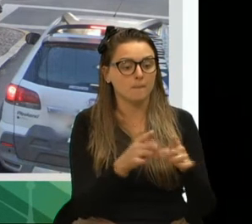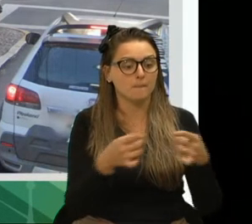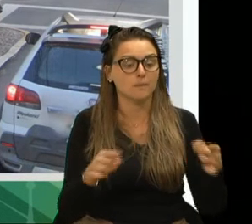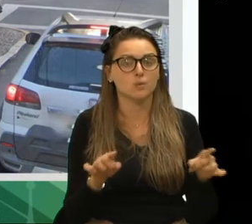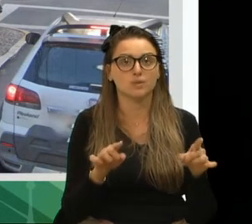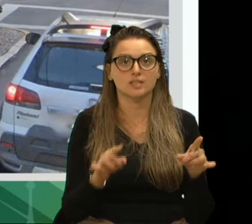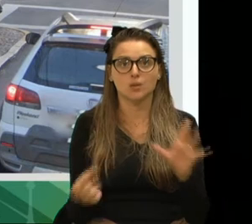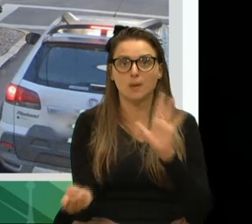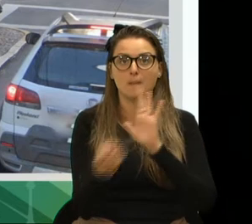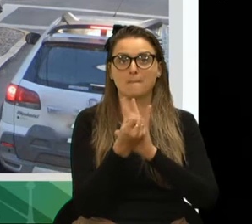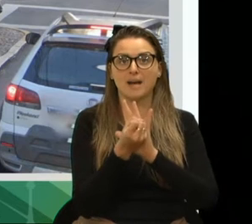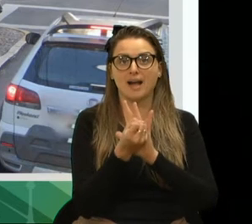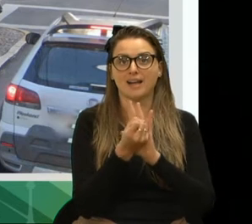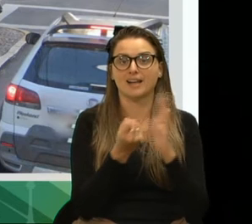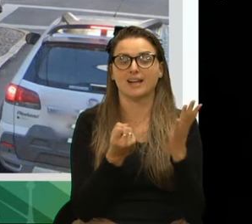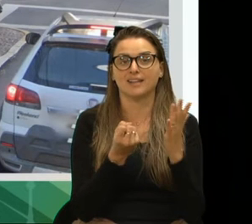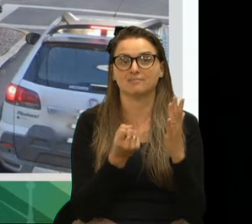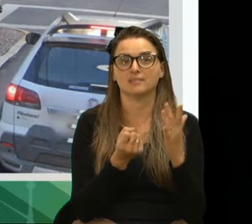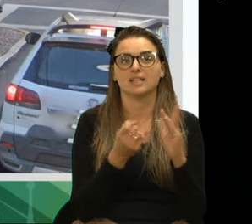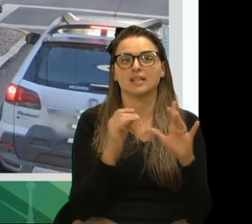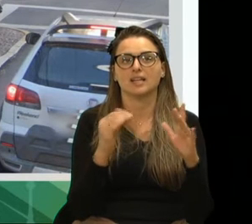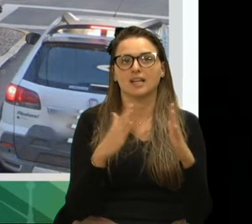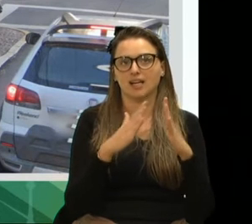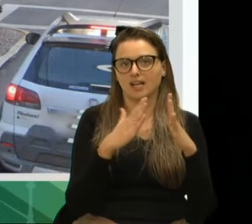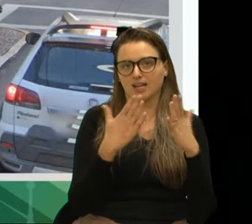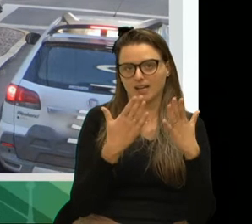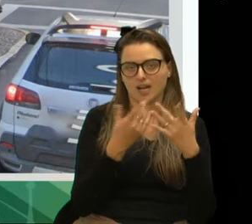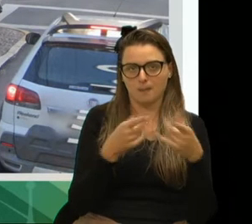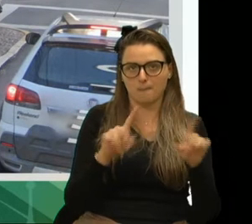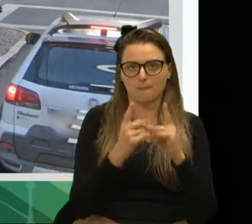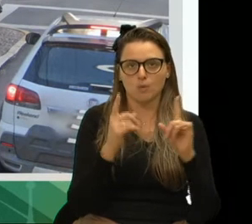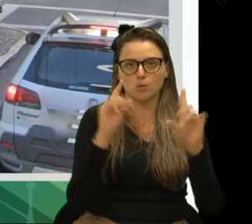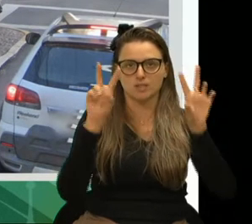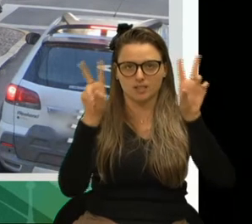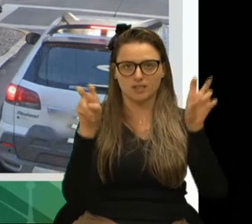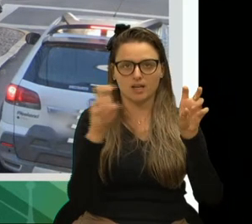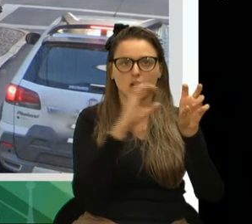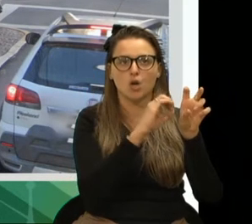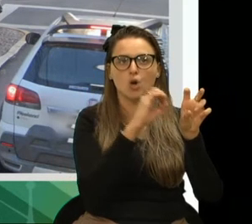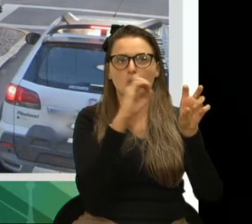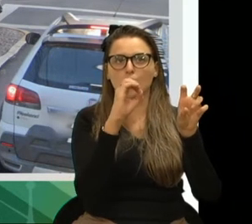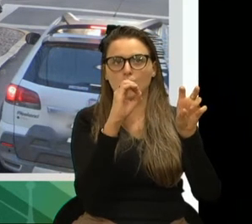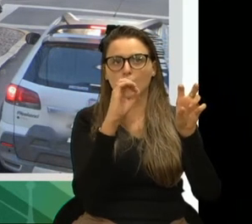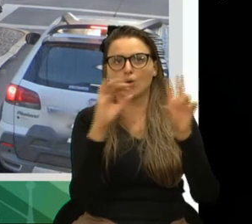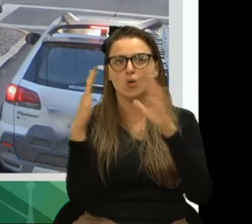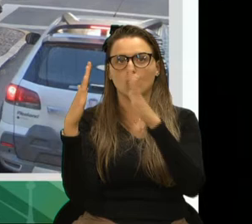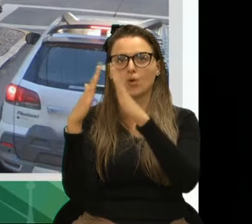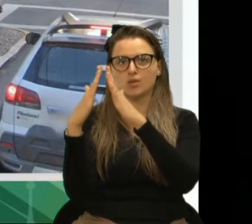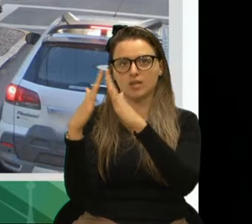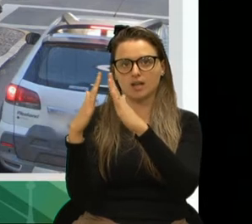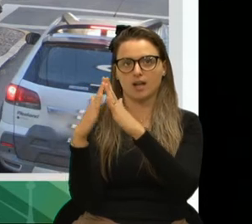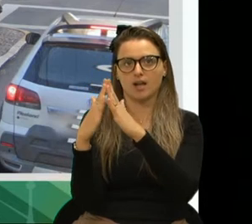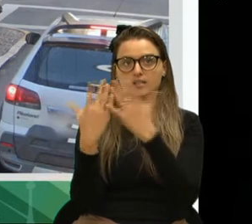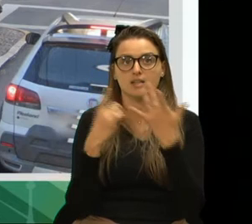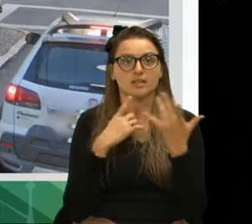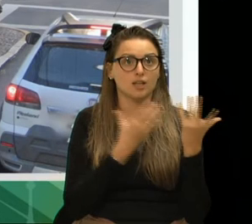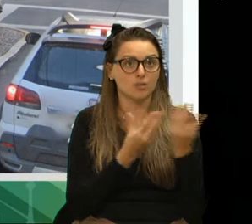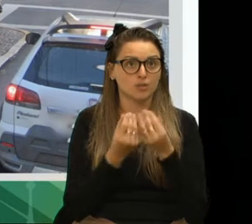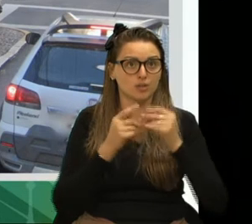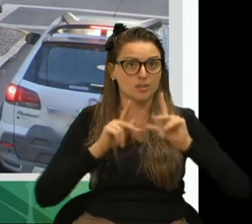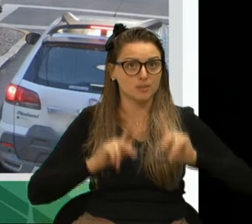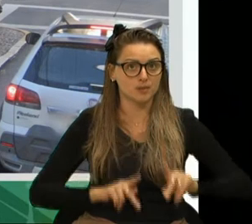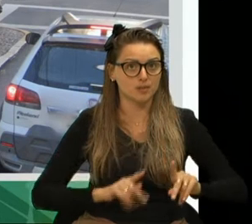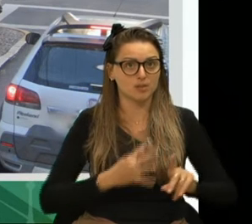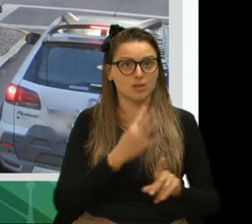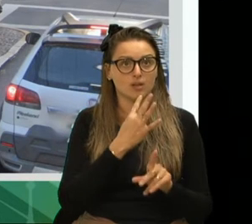Caxias do Sul, ou de casa, dos irmãos Bertucci. Muita gente sabe, né, que existe a música, mas não sabe a letra. Outros sabem a